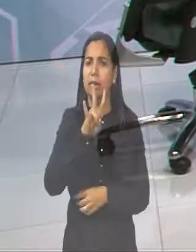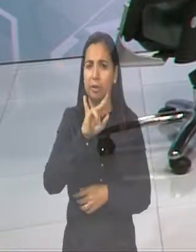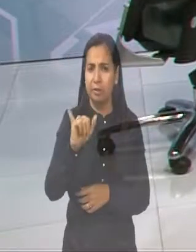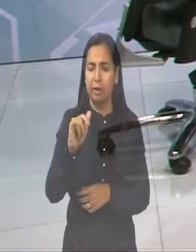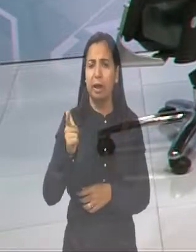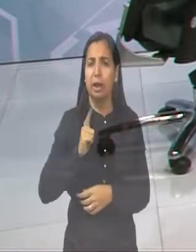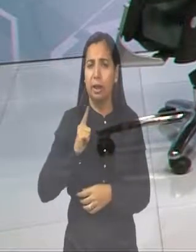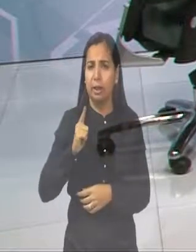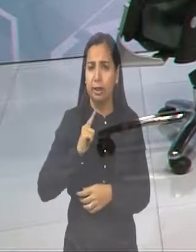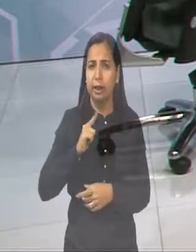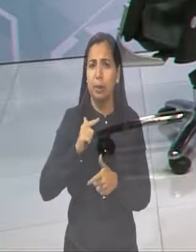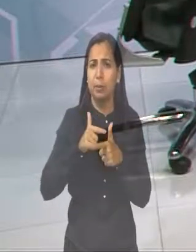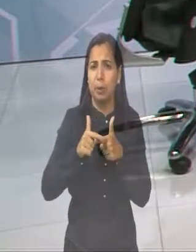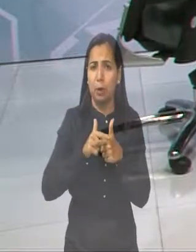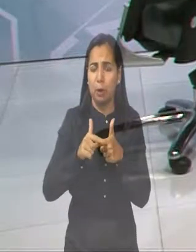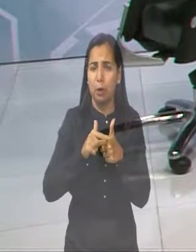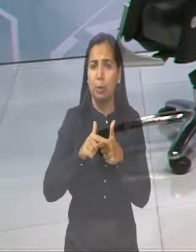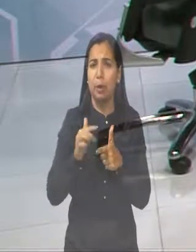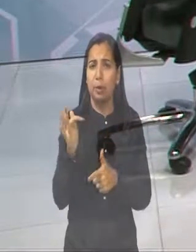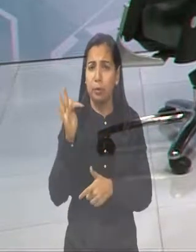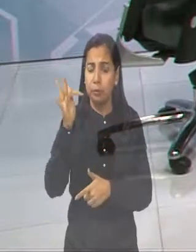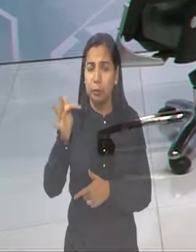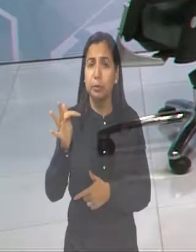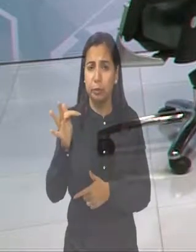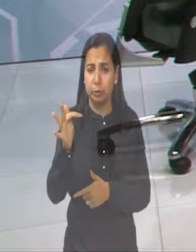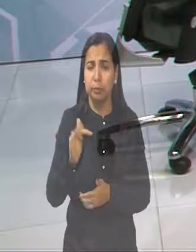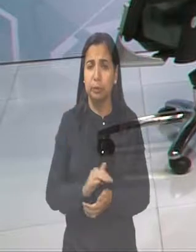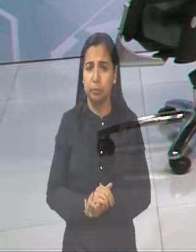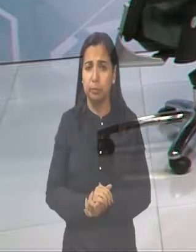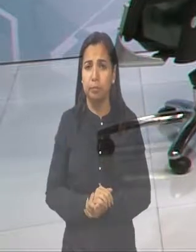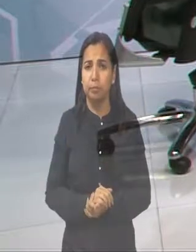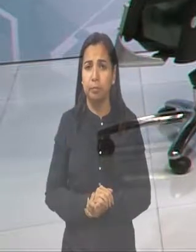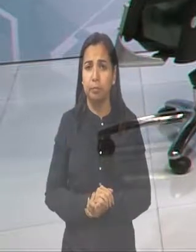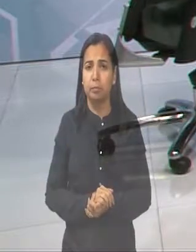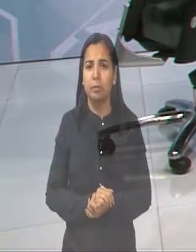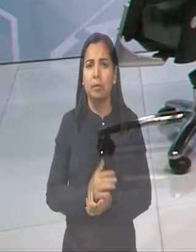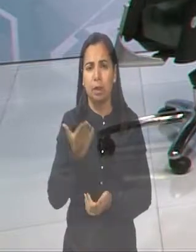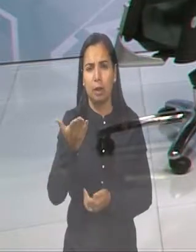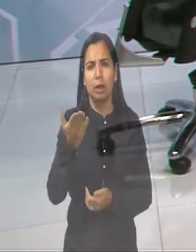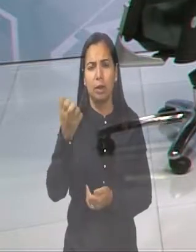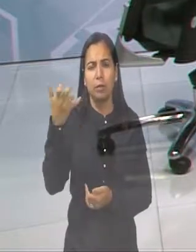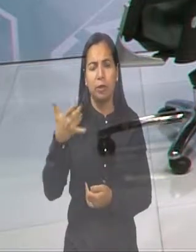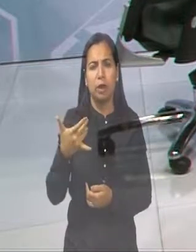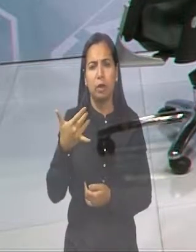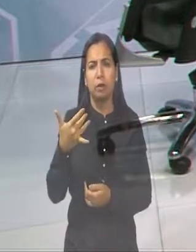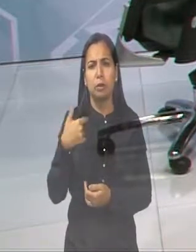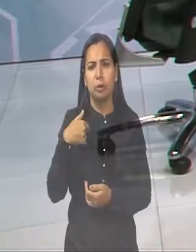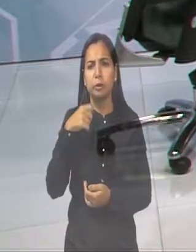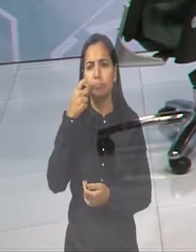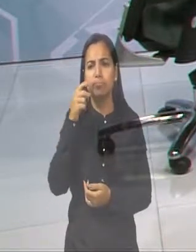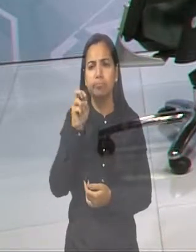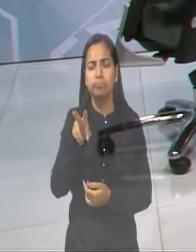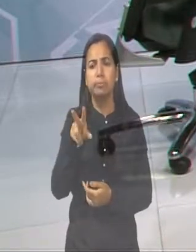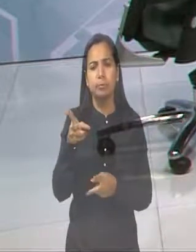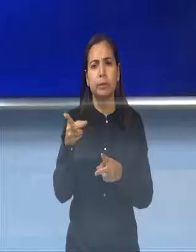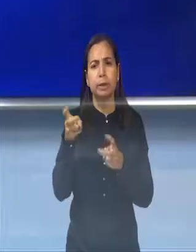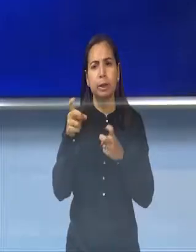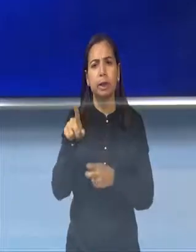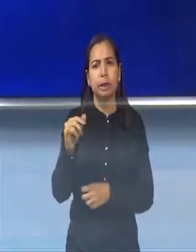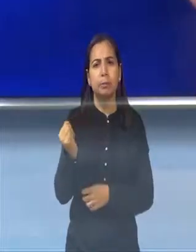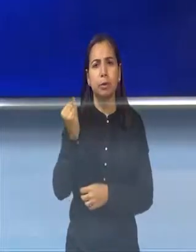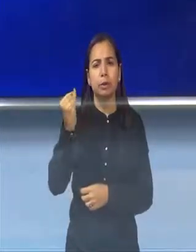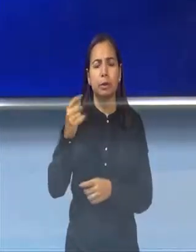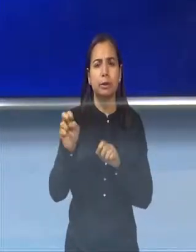vão comprometer essas garantias individuais. E você colocou uma coisa que me chamou a atenção. Na semana que passou,